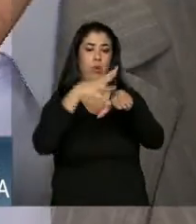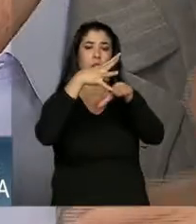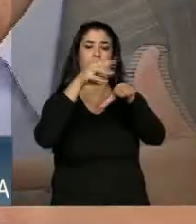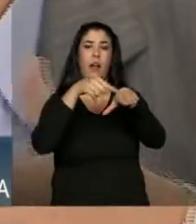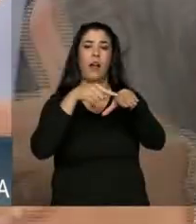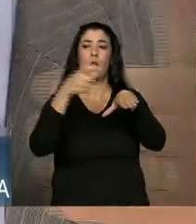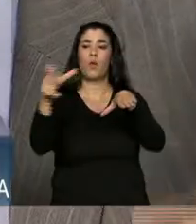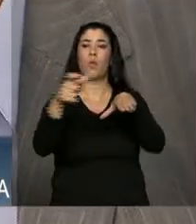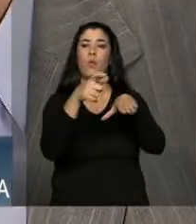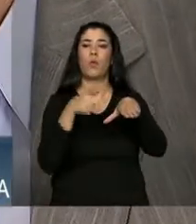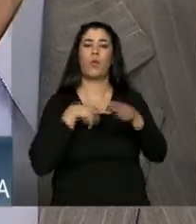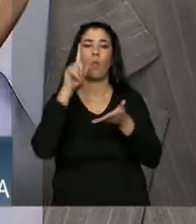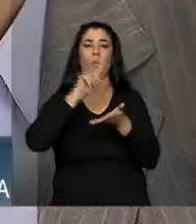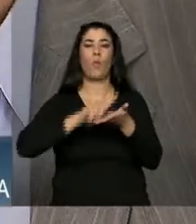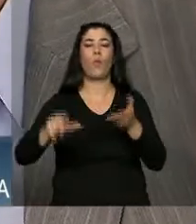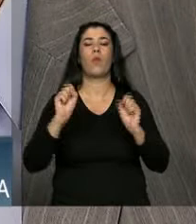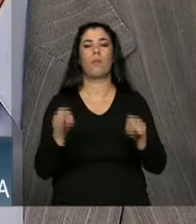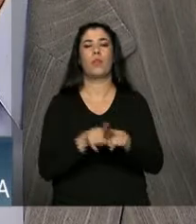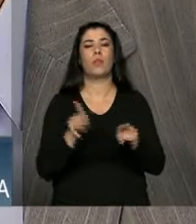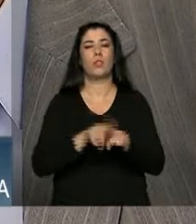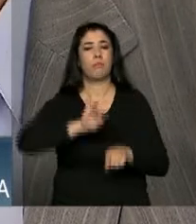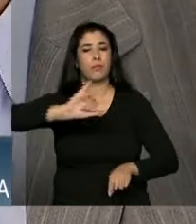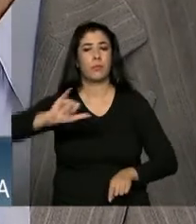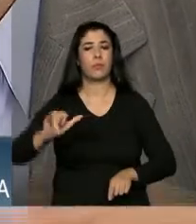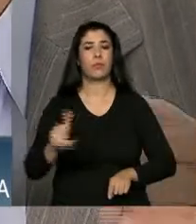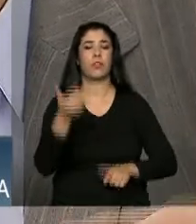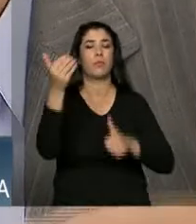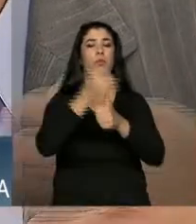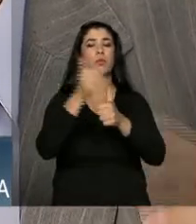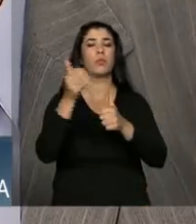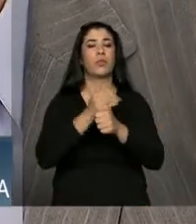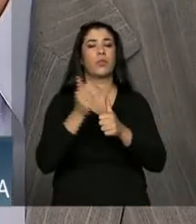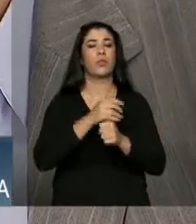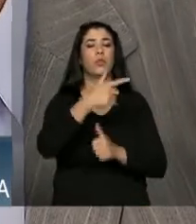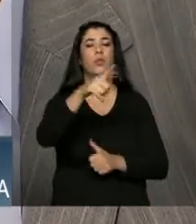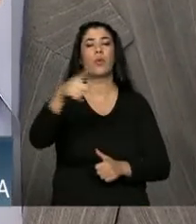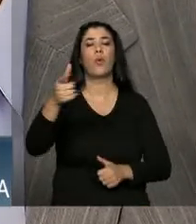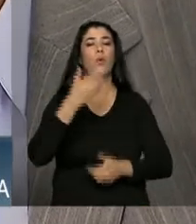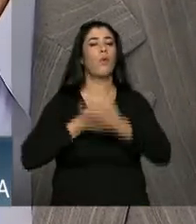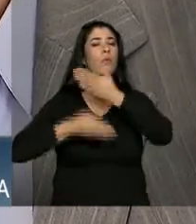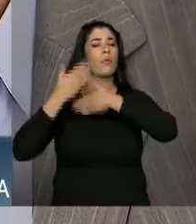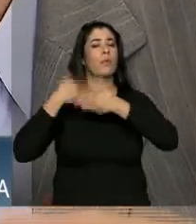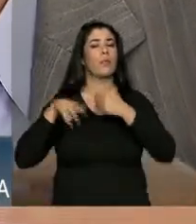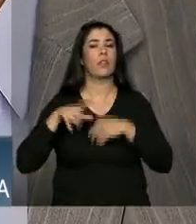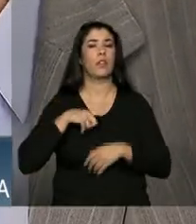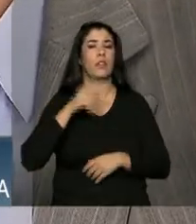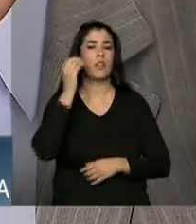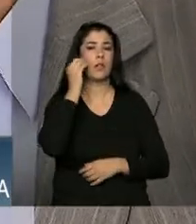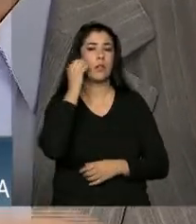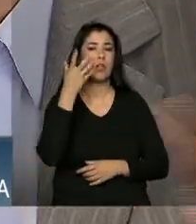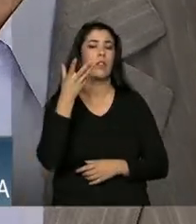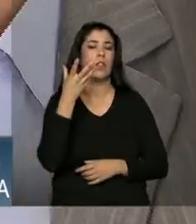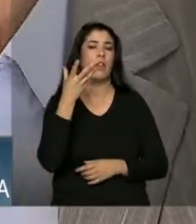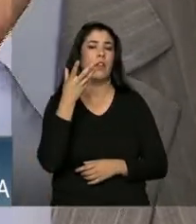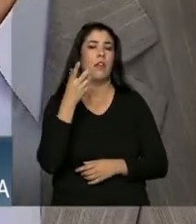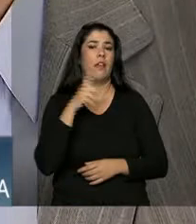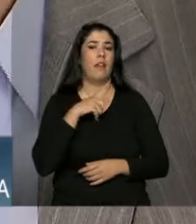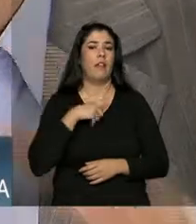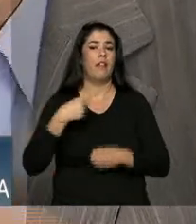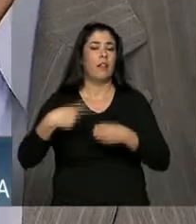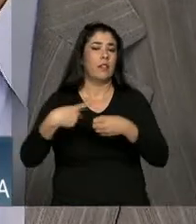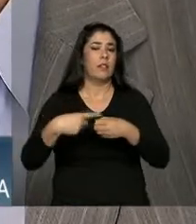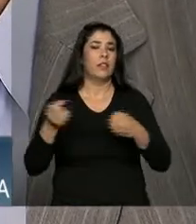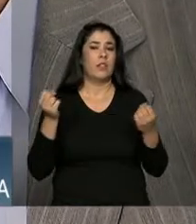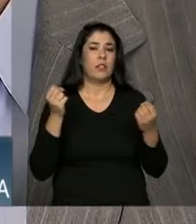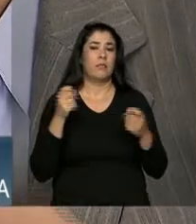espaços vazios que possam ser ocupados de áreas que já foram antropizados na